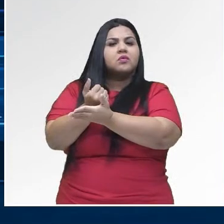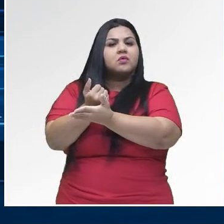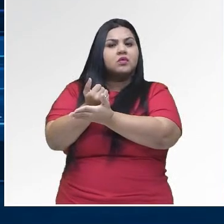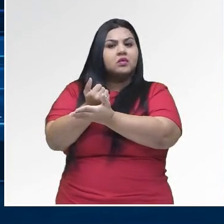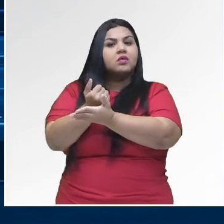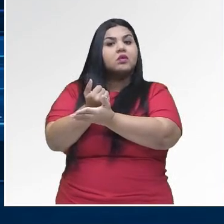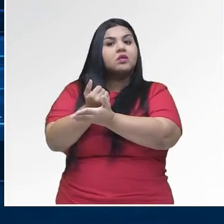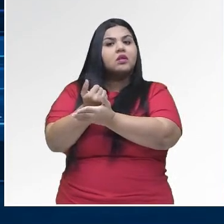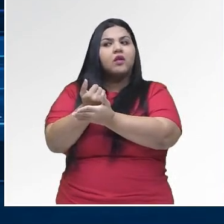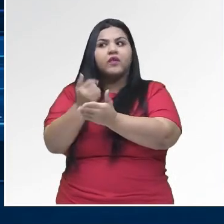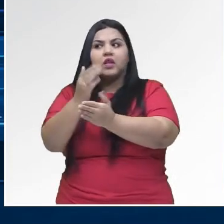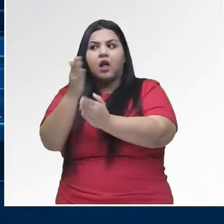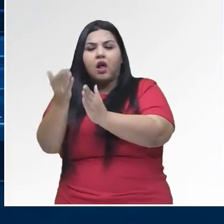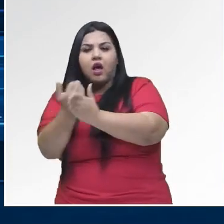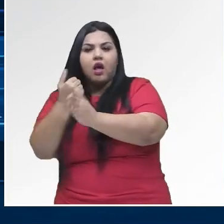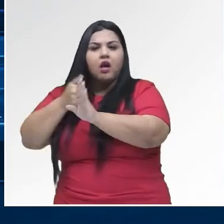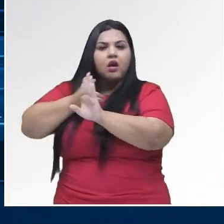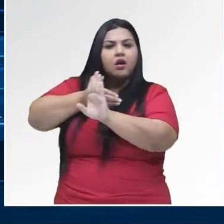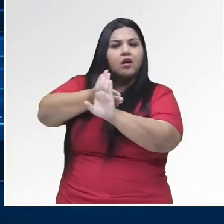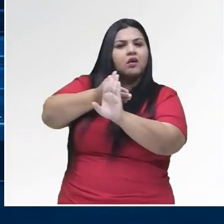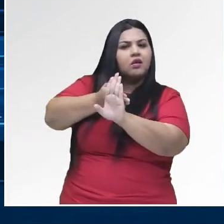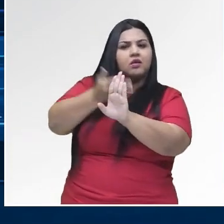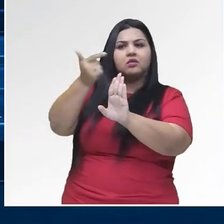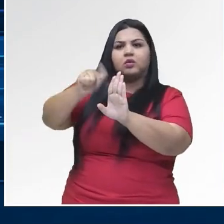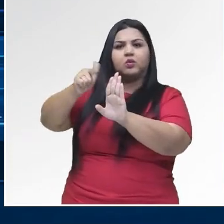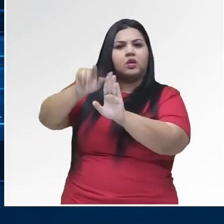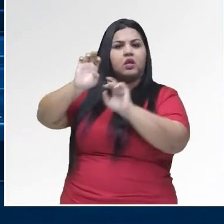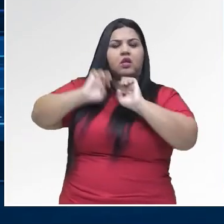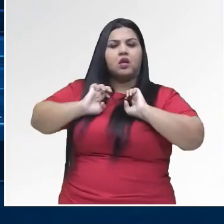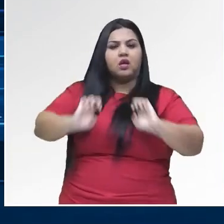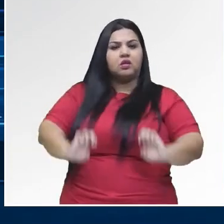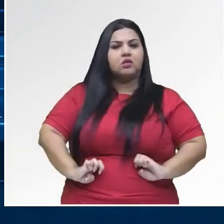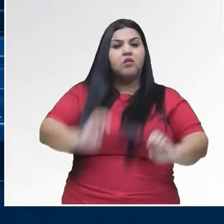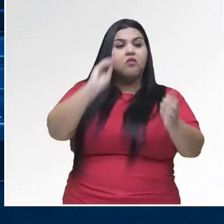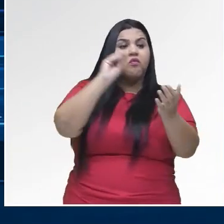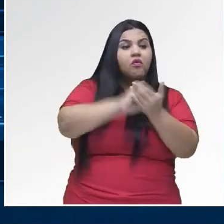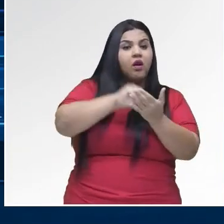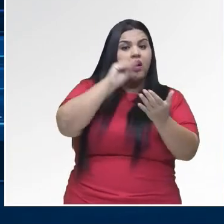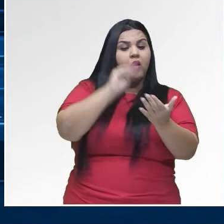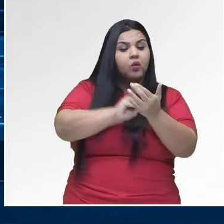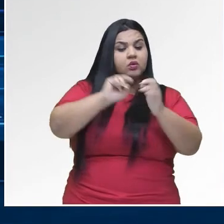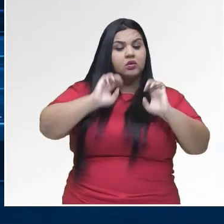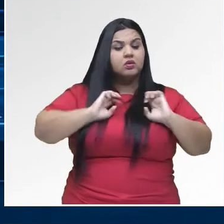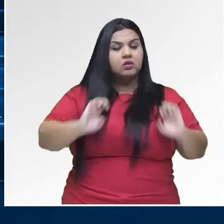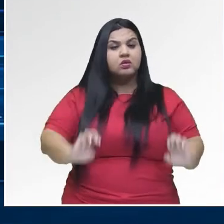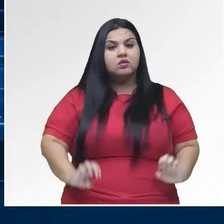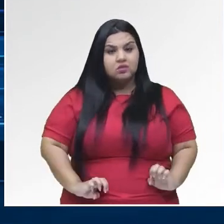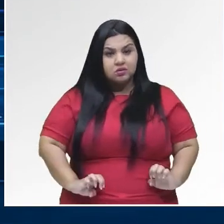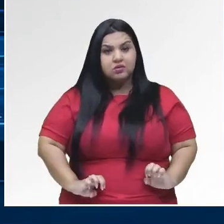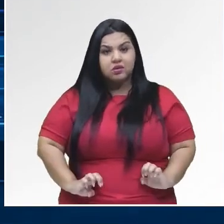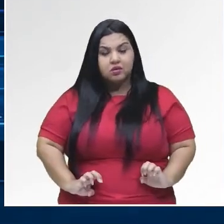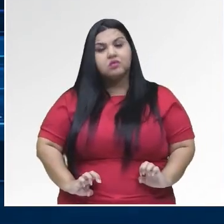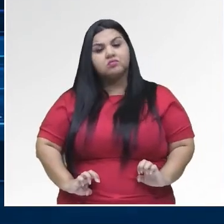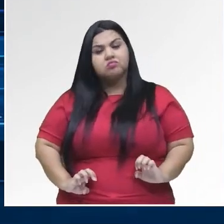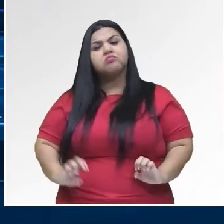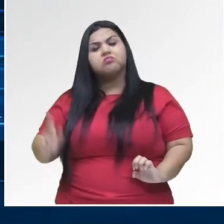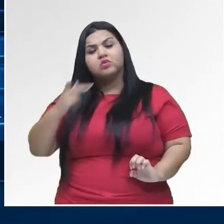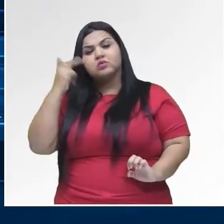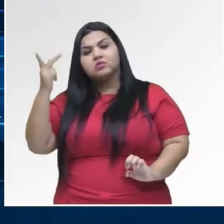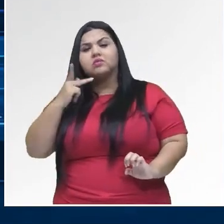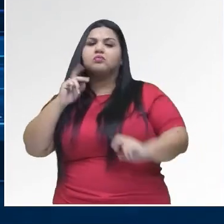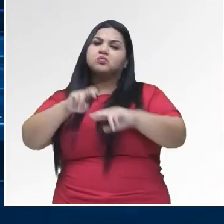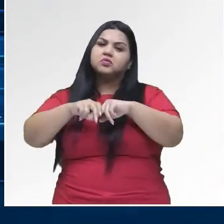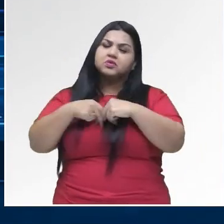fazendo um desvio. Então ali não tem ética, né? Assim que a gente fala, falta de ética dos políticos, né? ou ética na política. É justamente por isso,